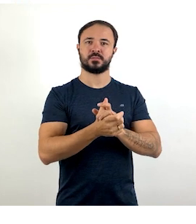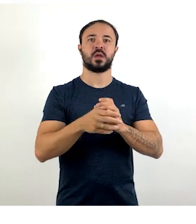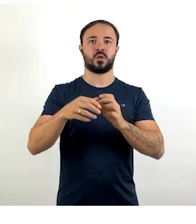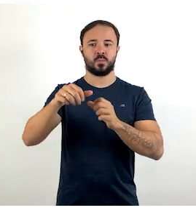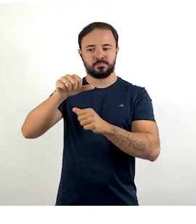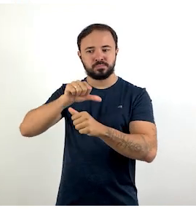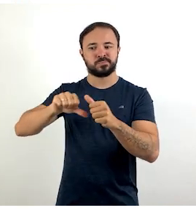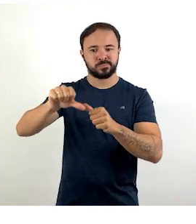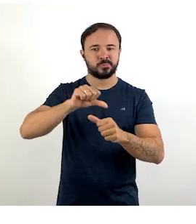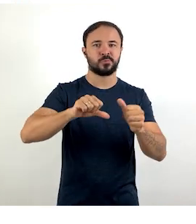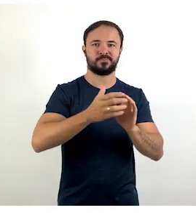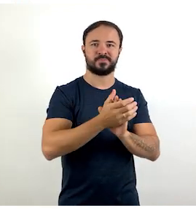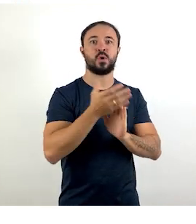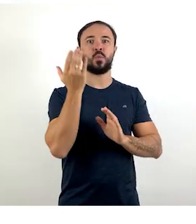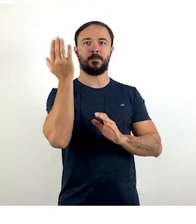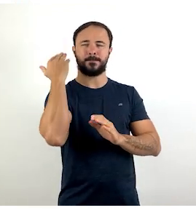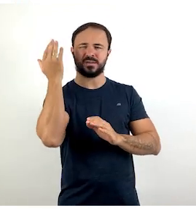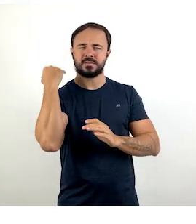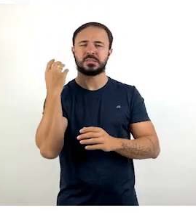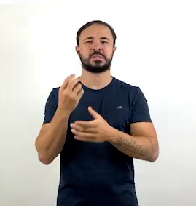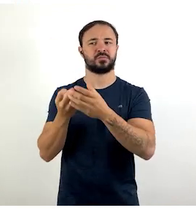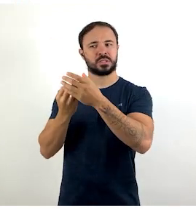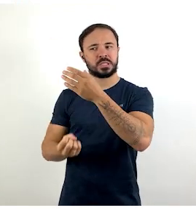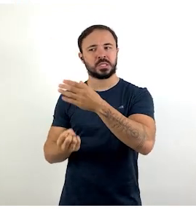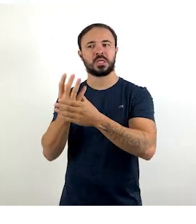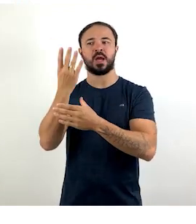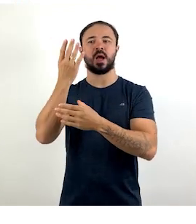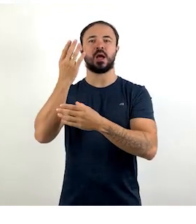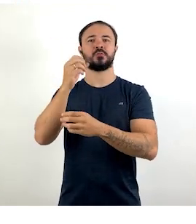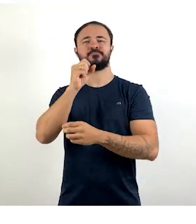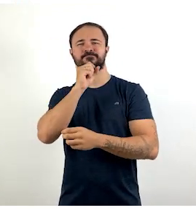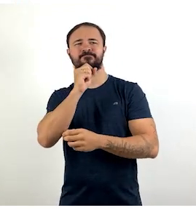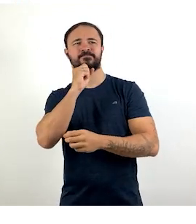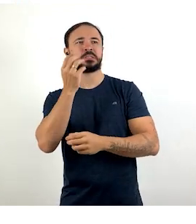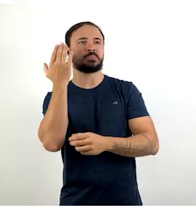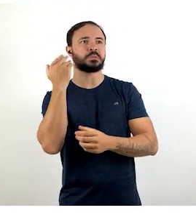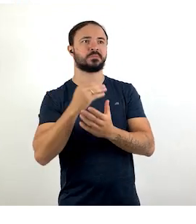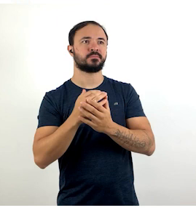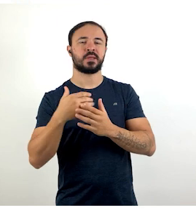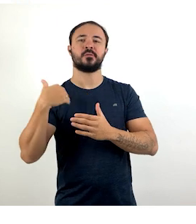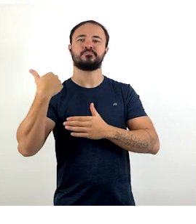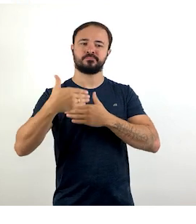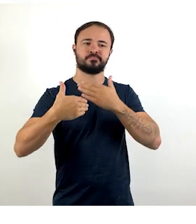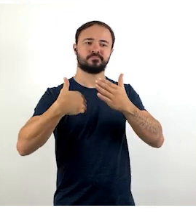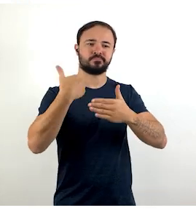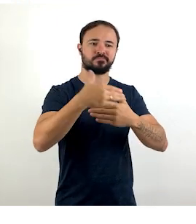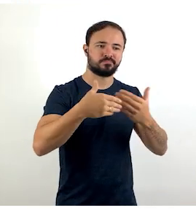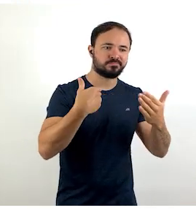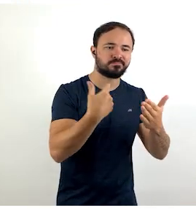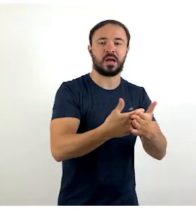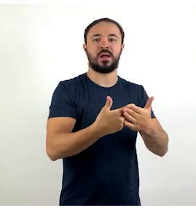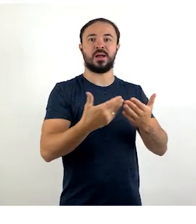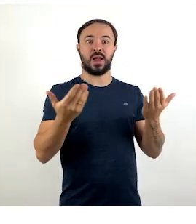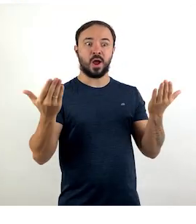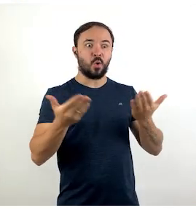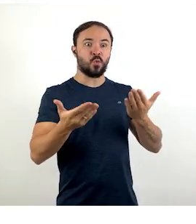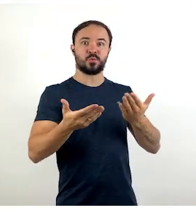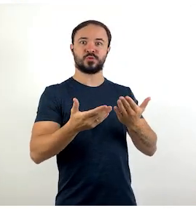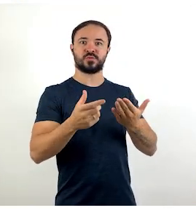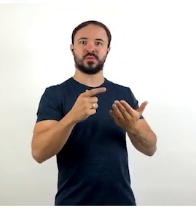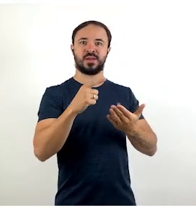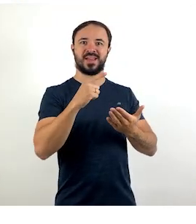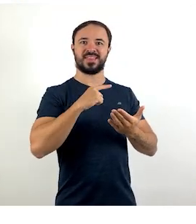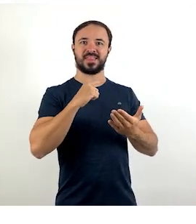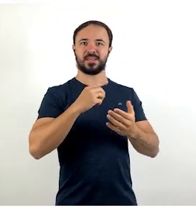mudou desde o seu invento, que nós temos aqui na imagem acima, até os telefones mais modernos, podemos ver